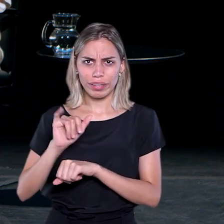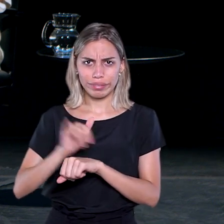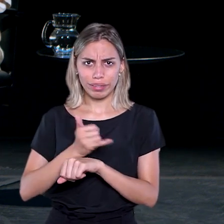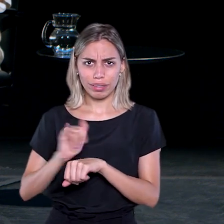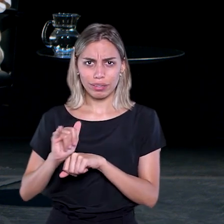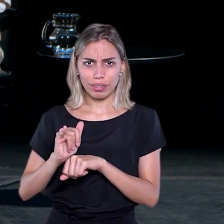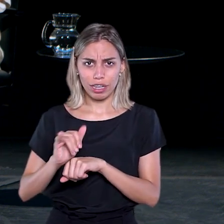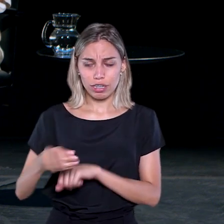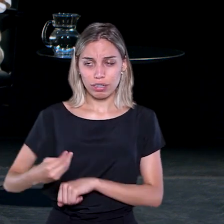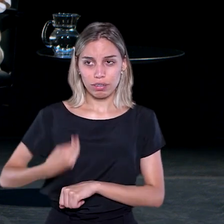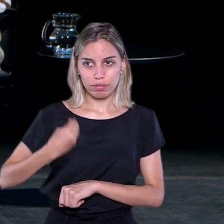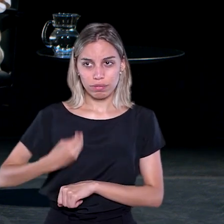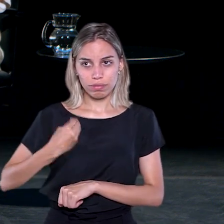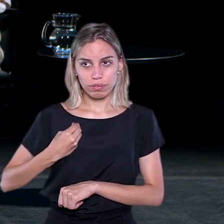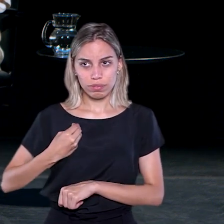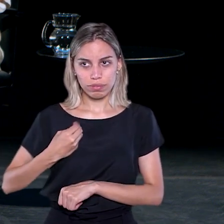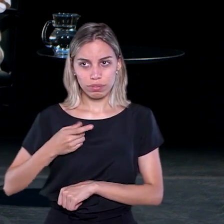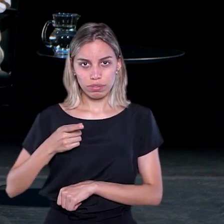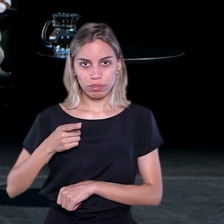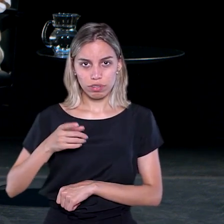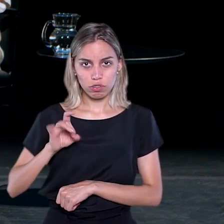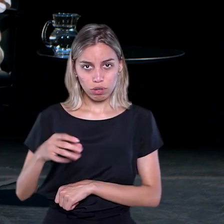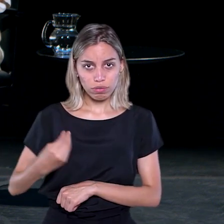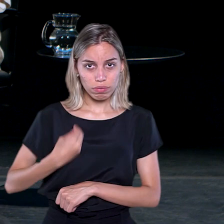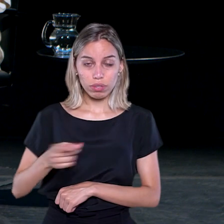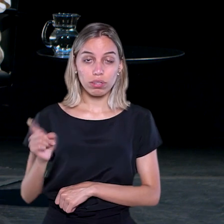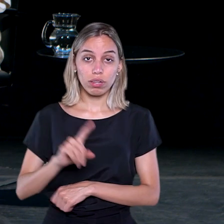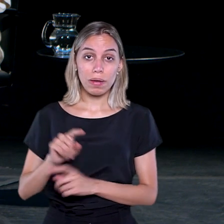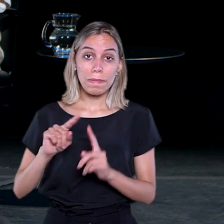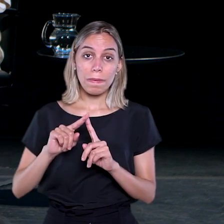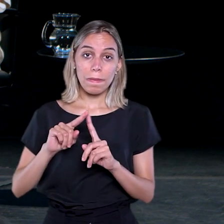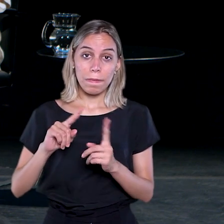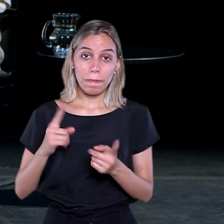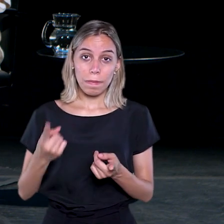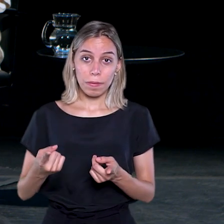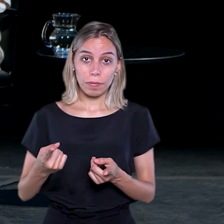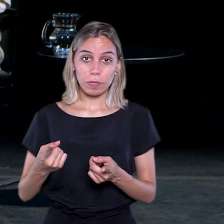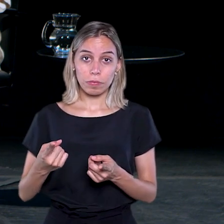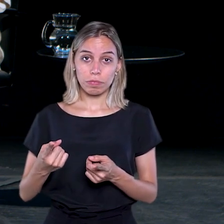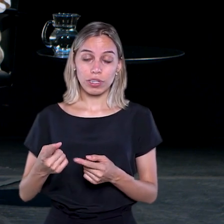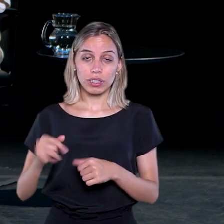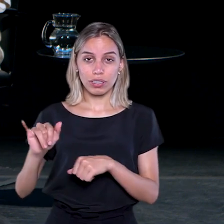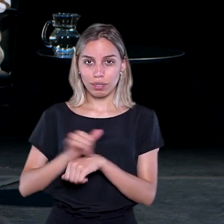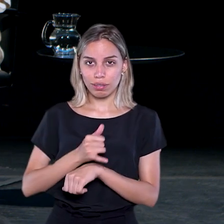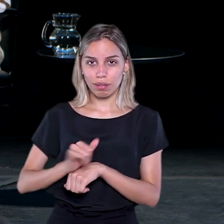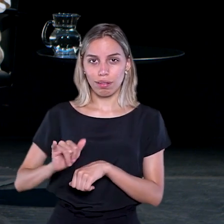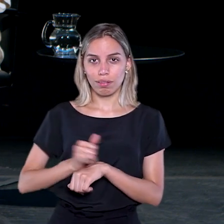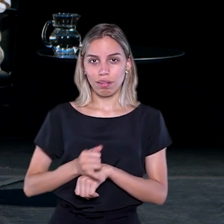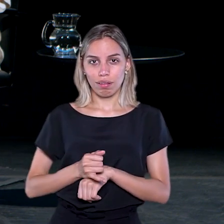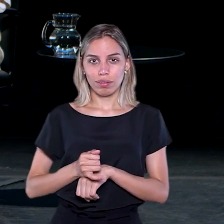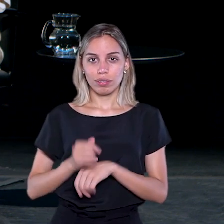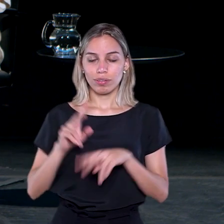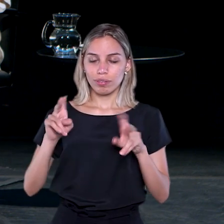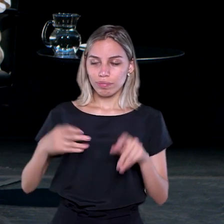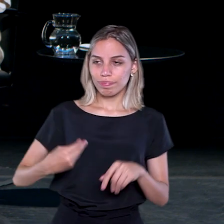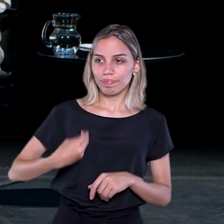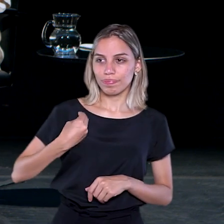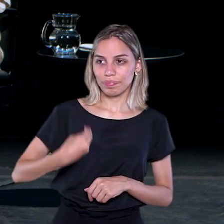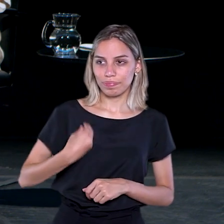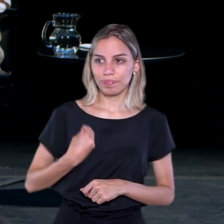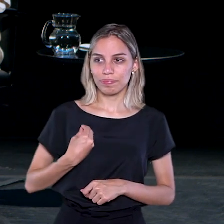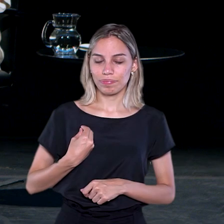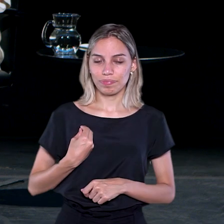lugar de fala. Quantas pessoas brancas eu já não ouvi dizer assim: mas eu não tenho lugar de fala para falar sobre racismo?